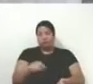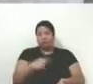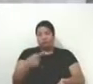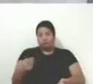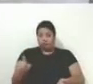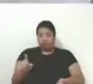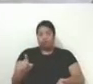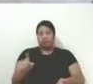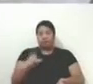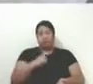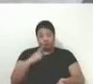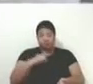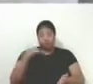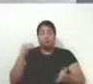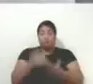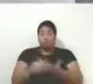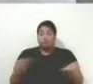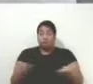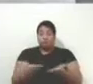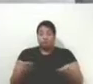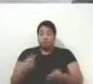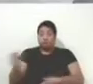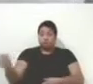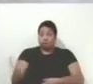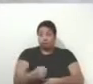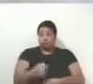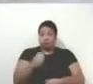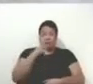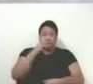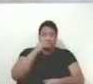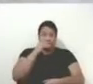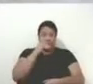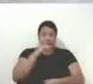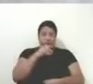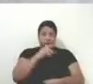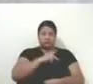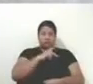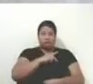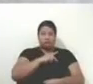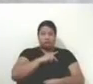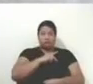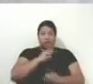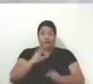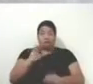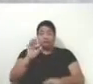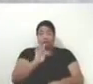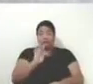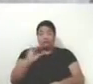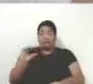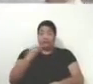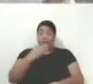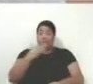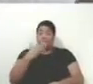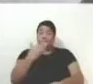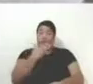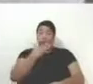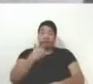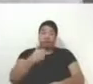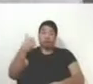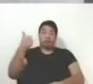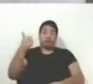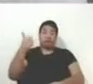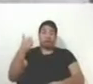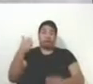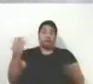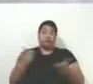esses cargos de confiança. Mas o Tribunal de Contas vem pedindo aprimoramento. Hoje nós temos procurador